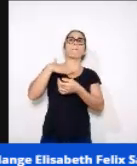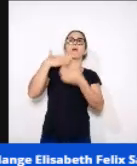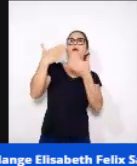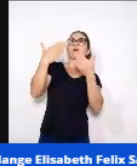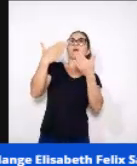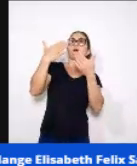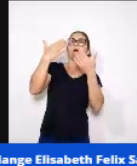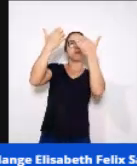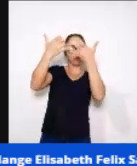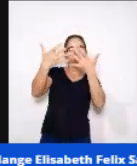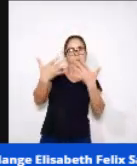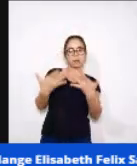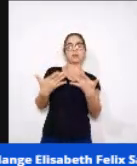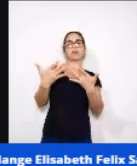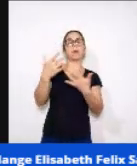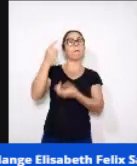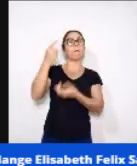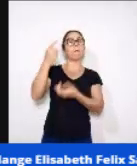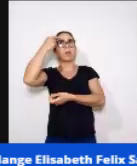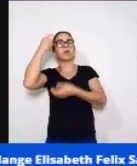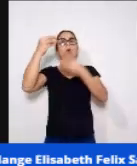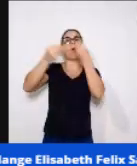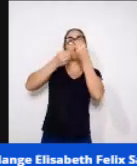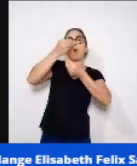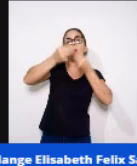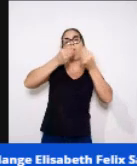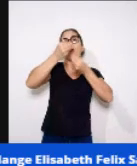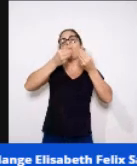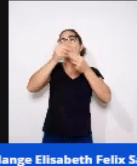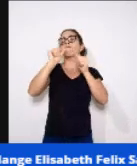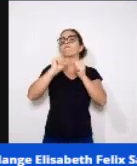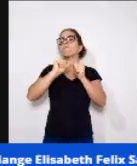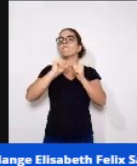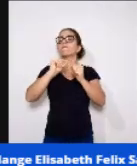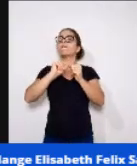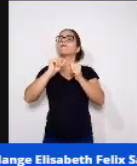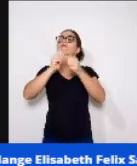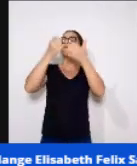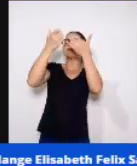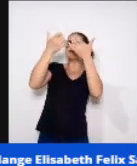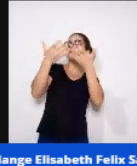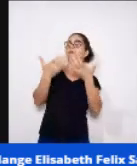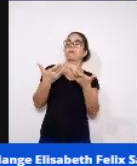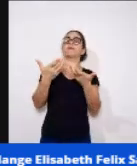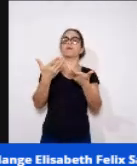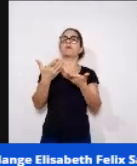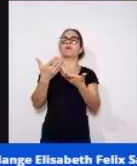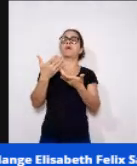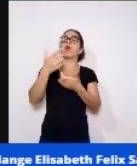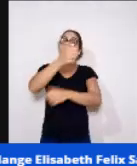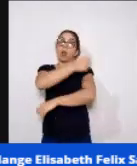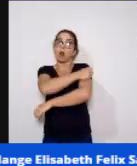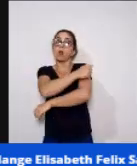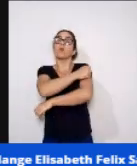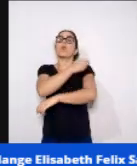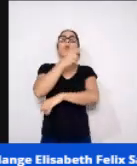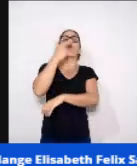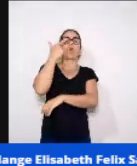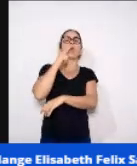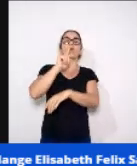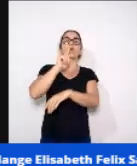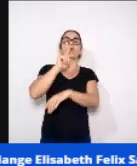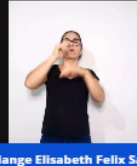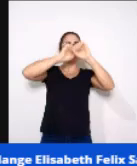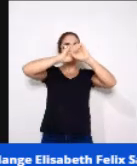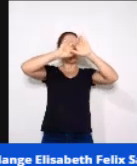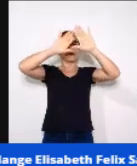esse desenvolvimento, e aí eu vou questionando esse aluno durante essa videoaula, e daí ele vai compreendendo melhor esse conceito. Nós